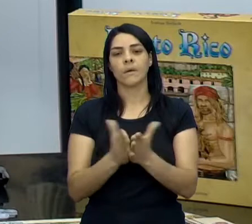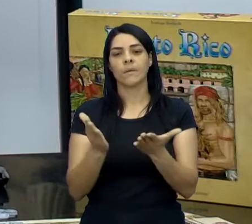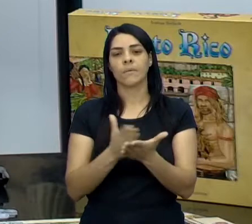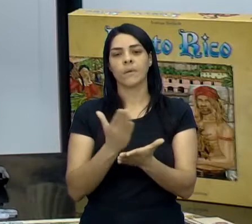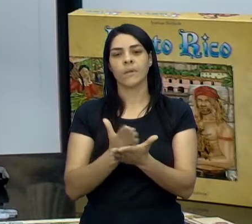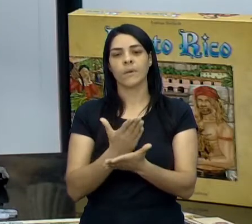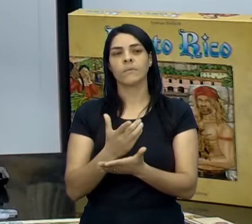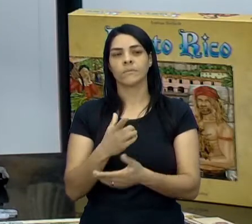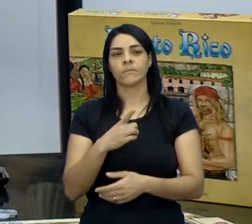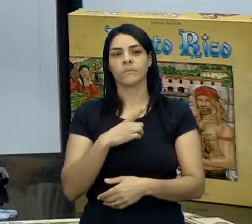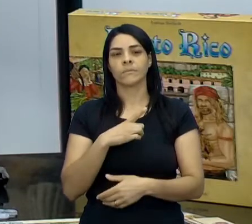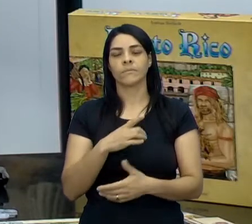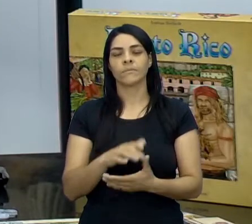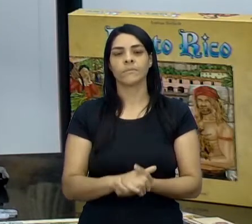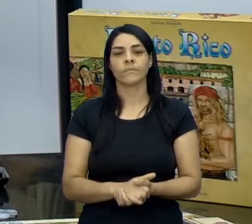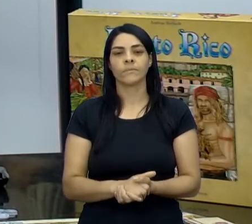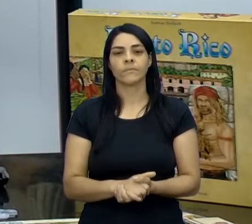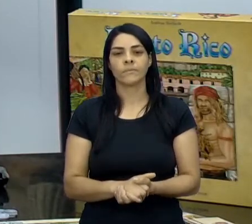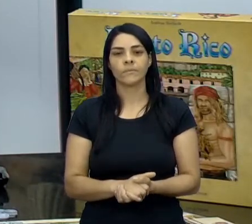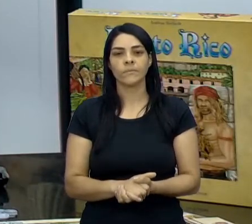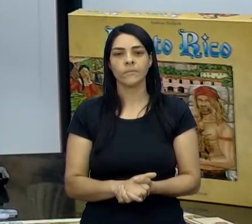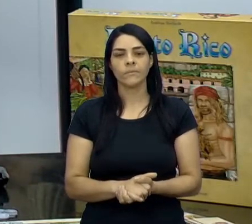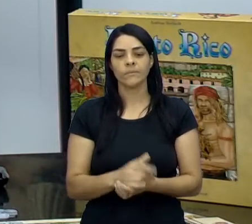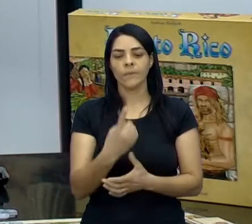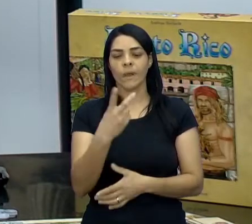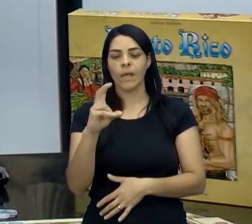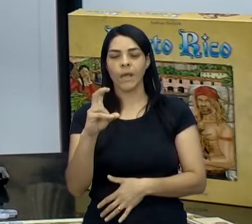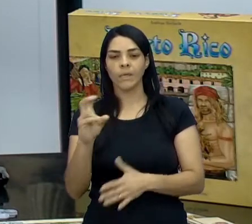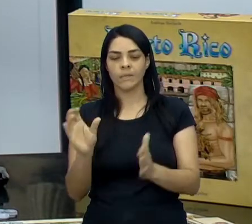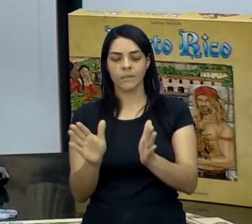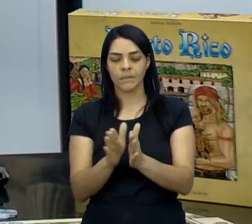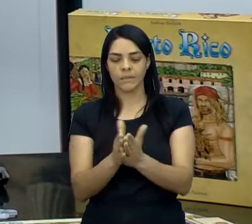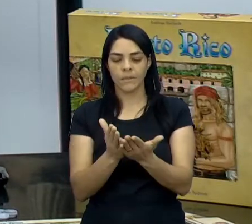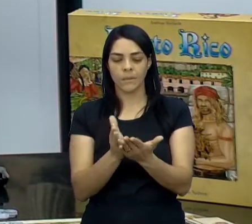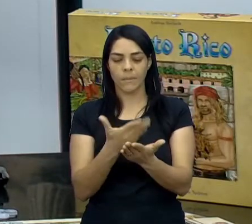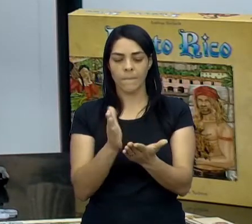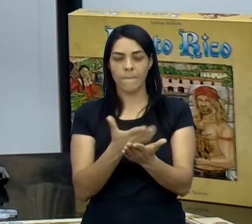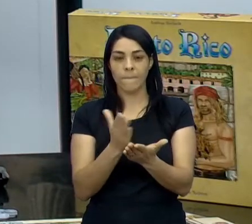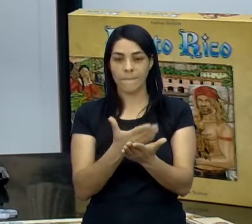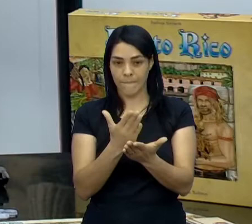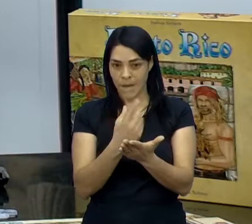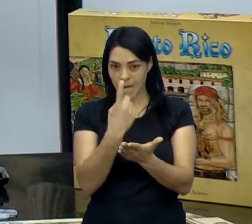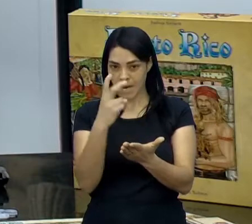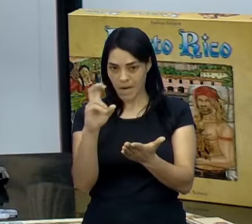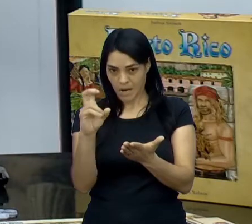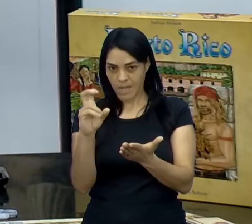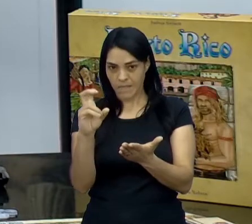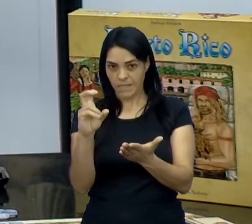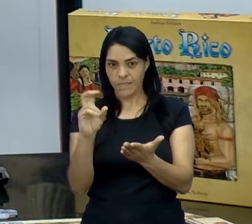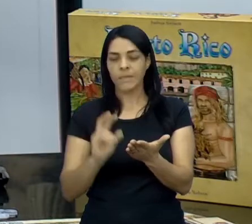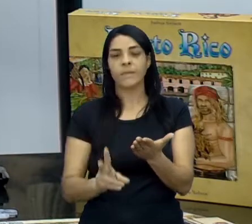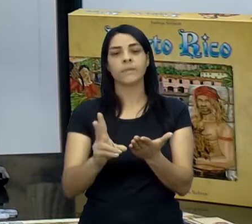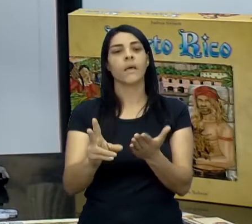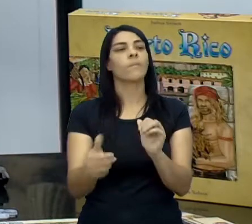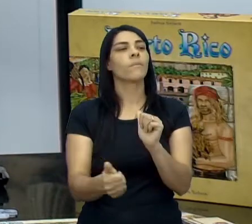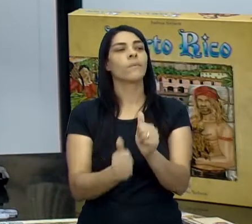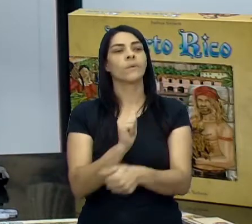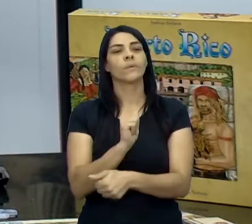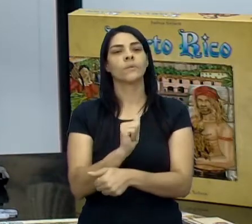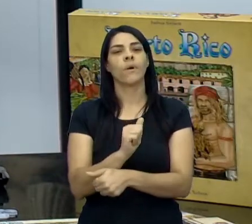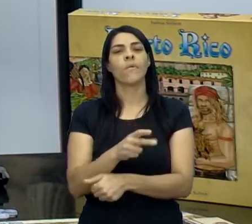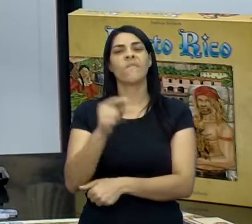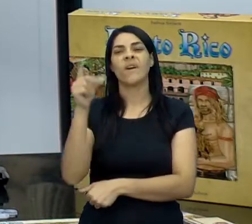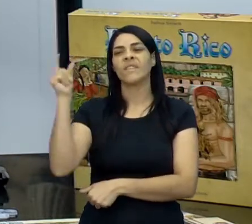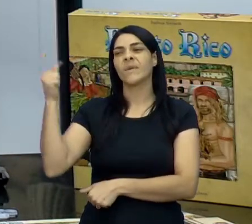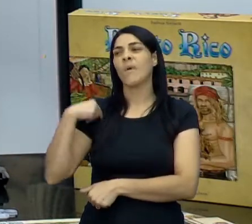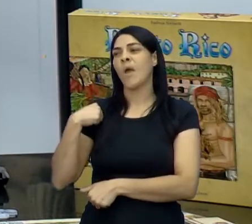páginas aqui? Tem 15 páginas. Então, imagina toda vez que você for jogar, você fala assim, nossa, faz tempo que eu não